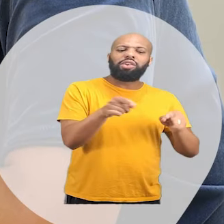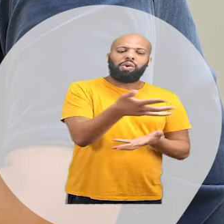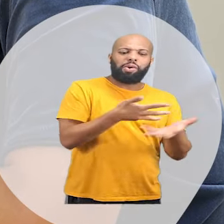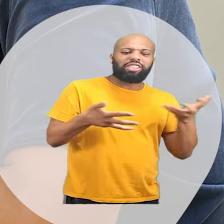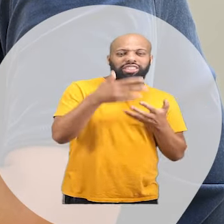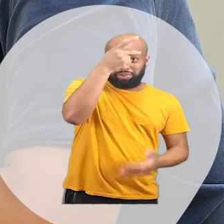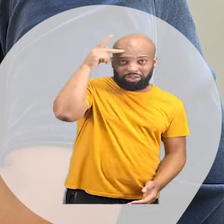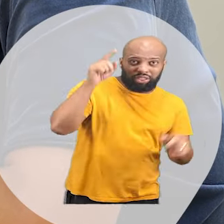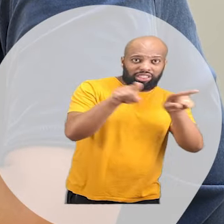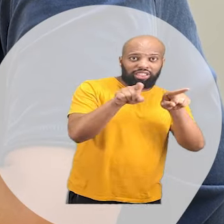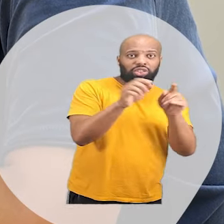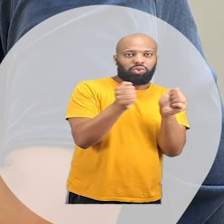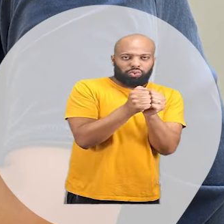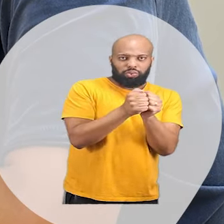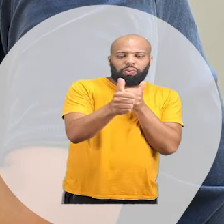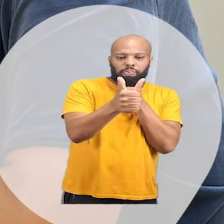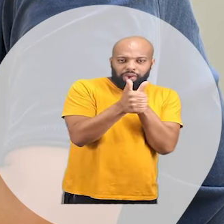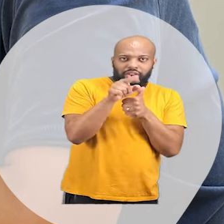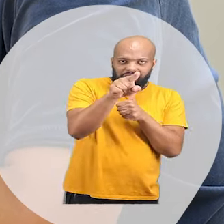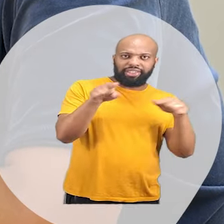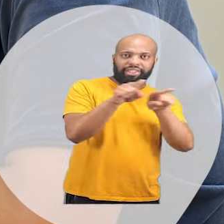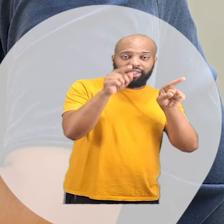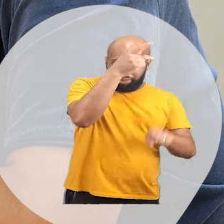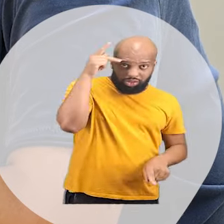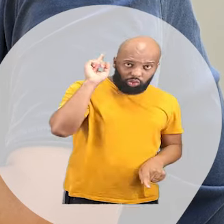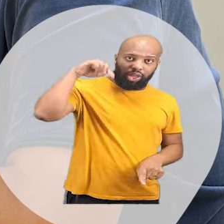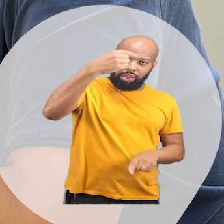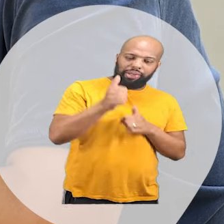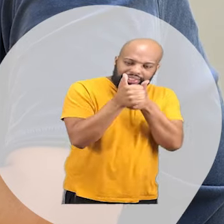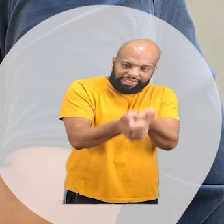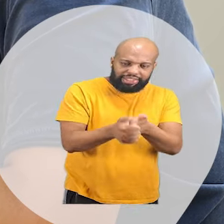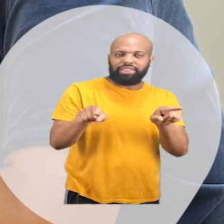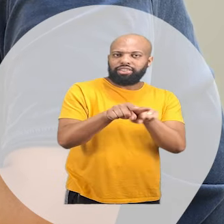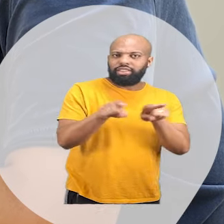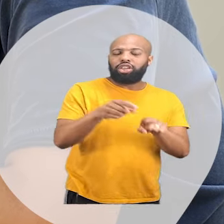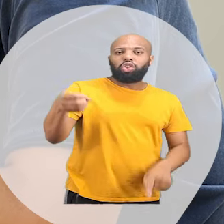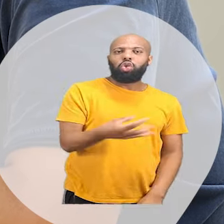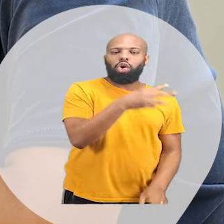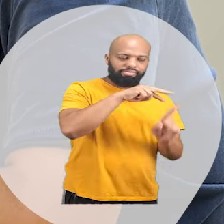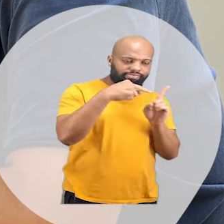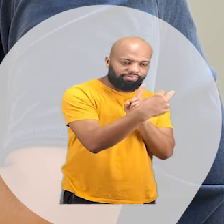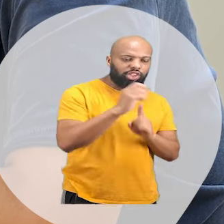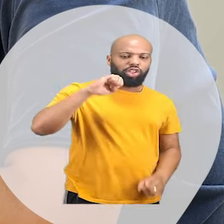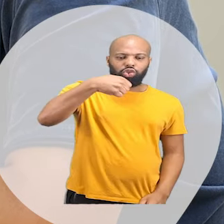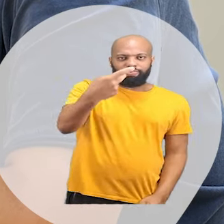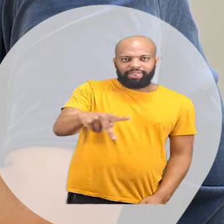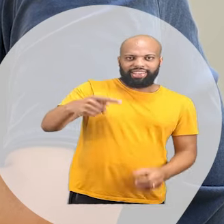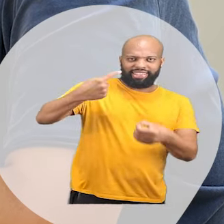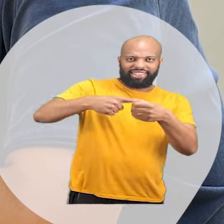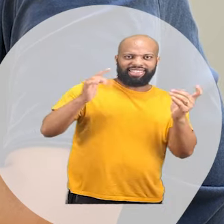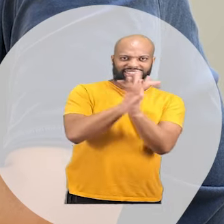partilhando com as pessoas que estavam ao seu redor e com as pessoas depois que foram te seguindo é um novo olhar sobre